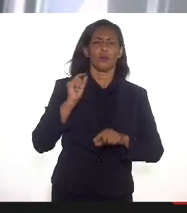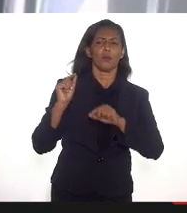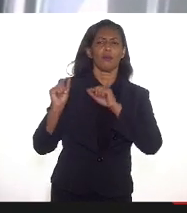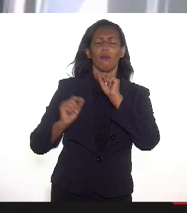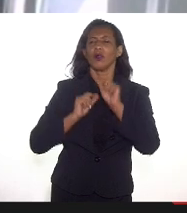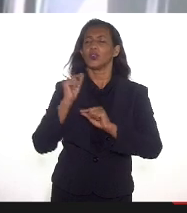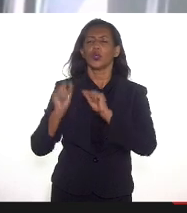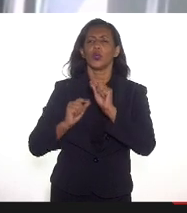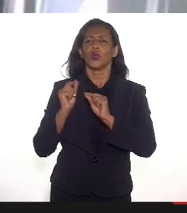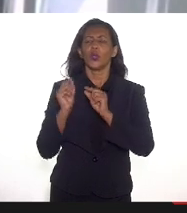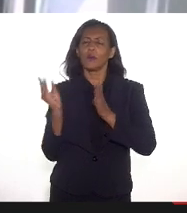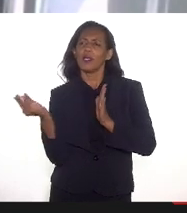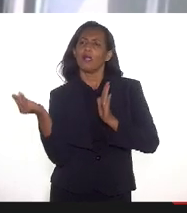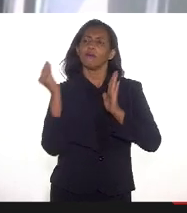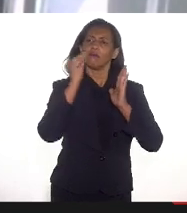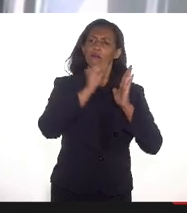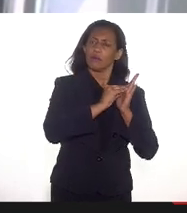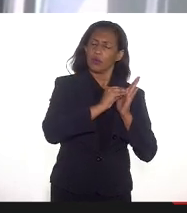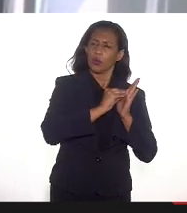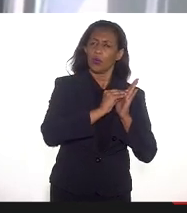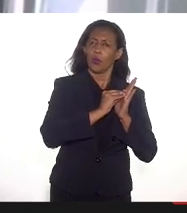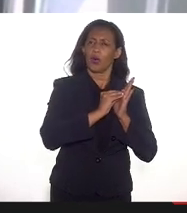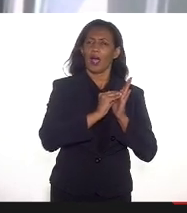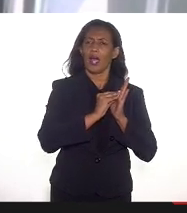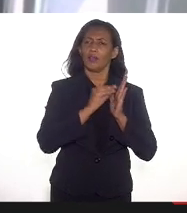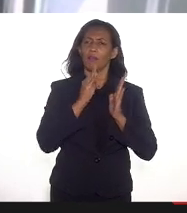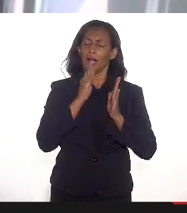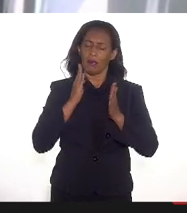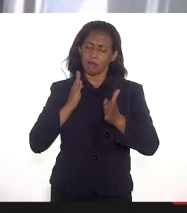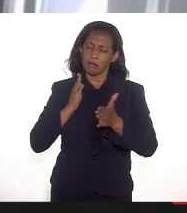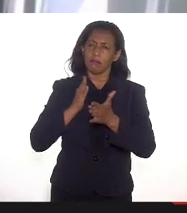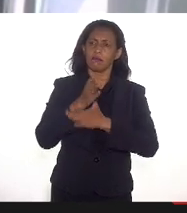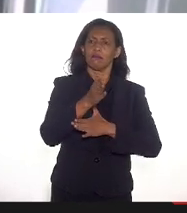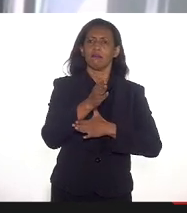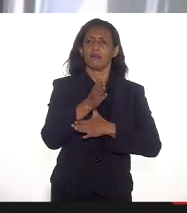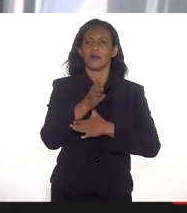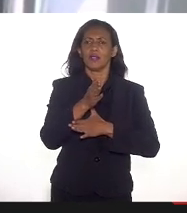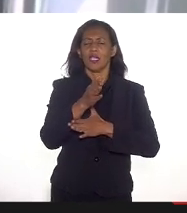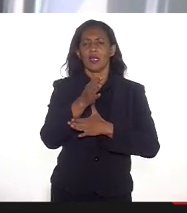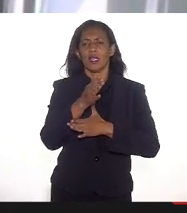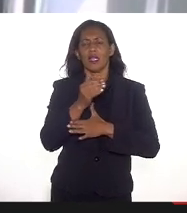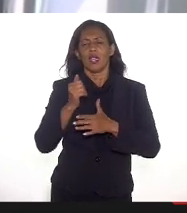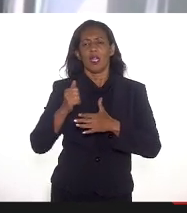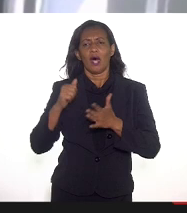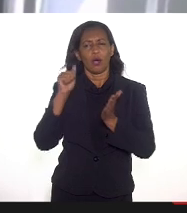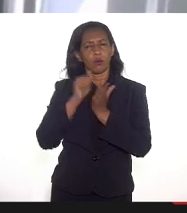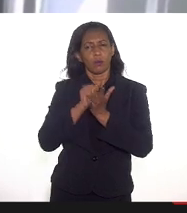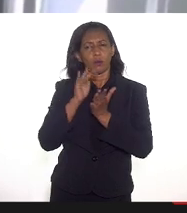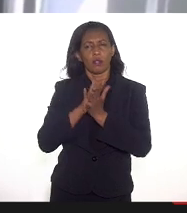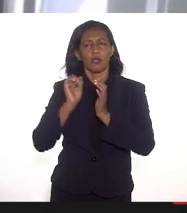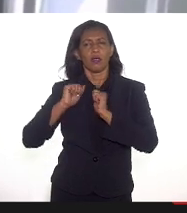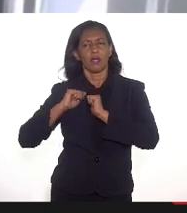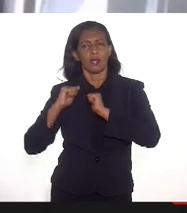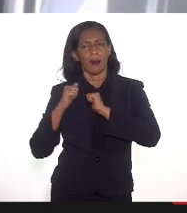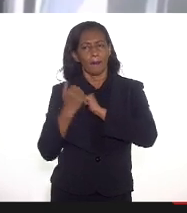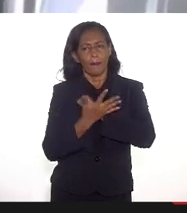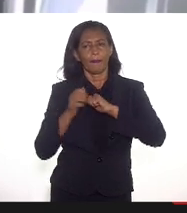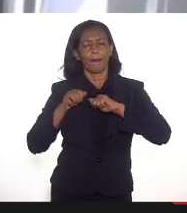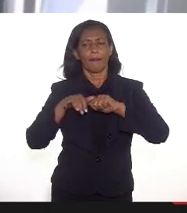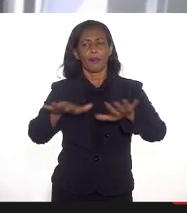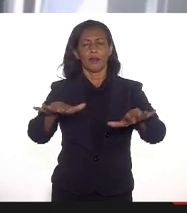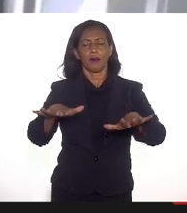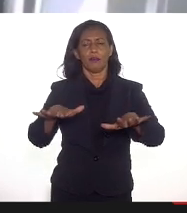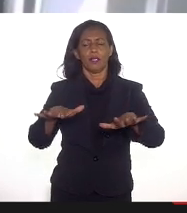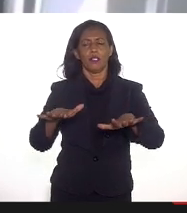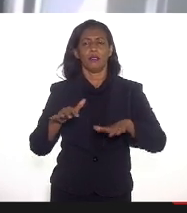puderam ser implementados para, pelo menos, aplacar os efeitos da pandemia na formação dos nossos estudantes? Enfim, ao